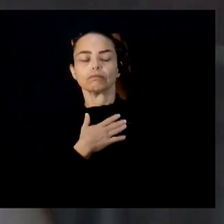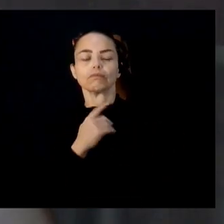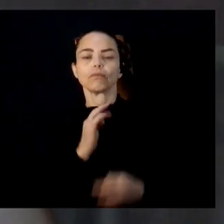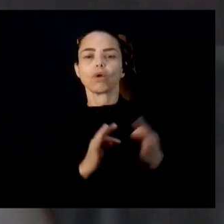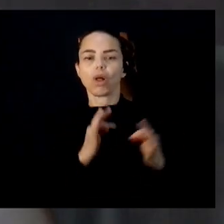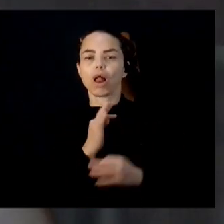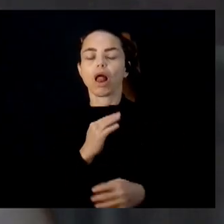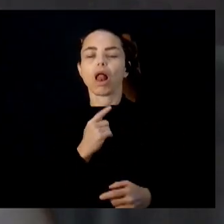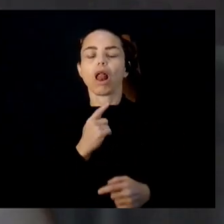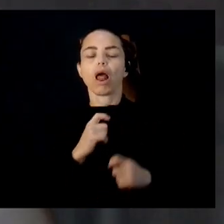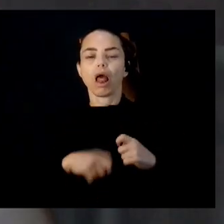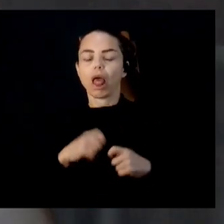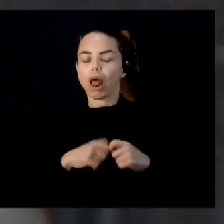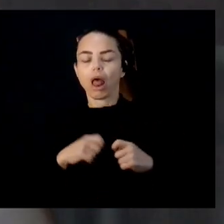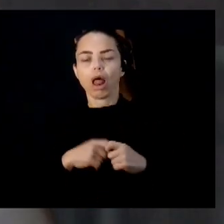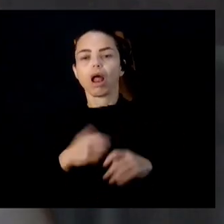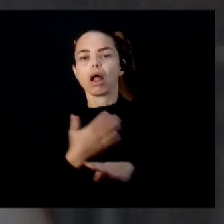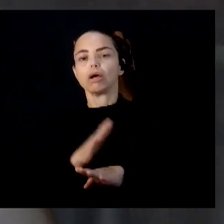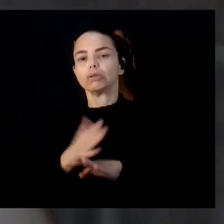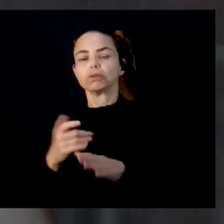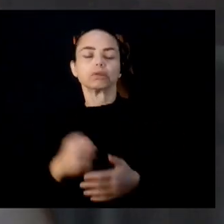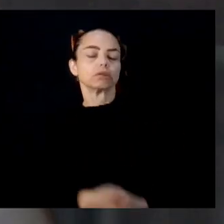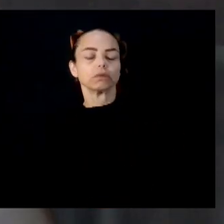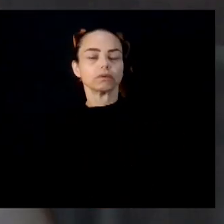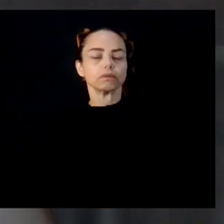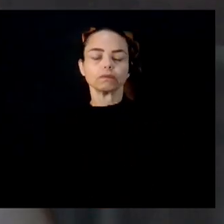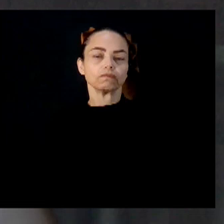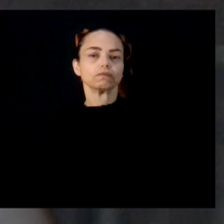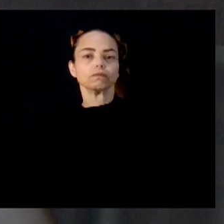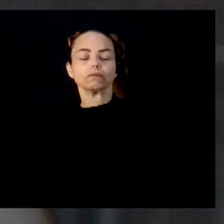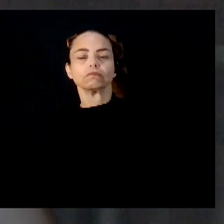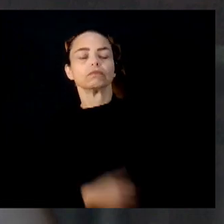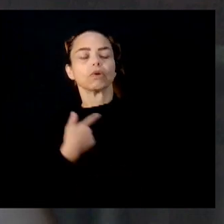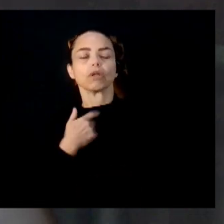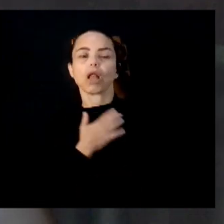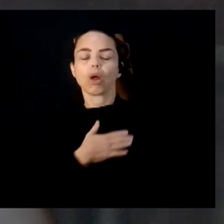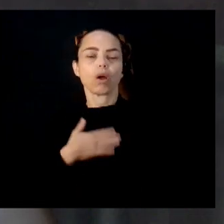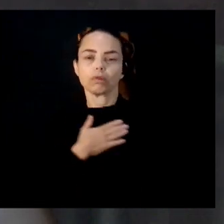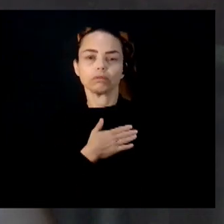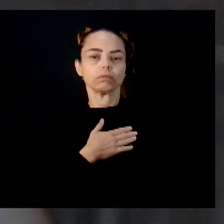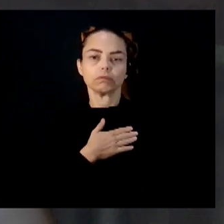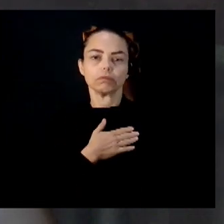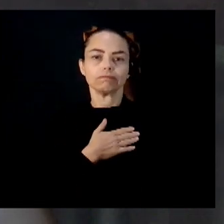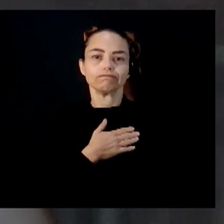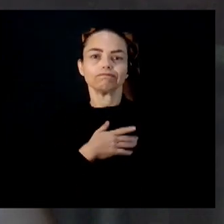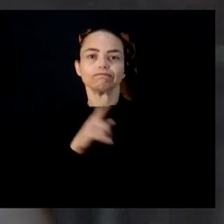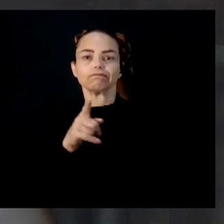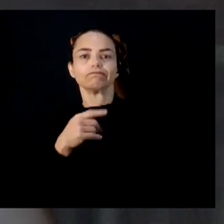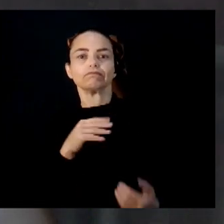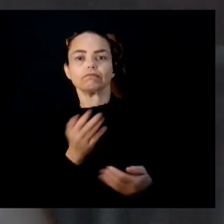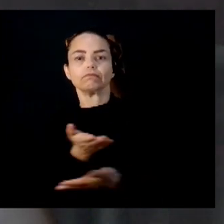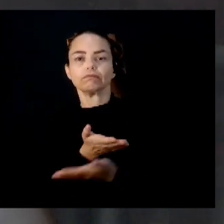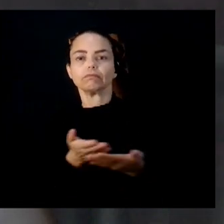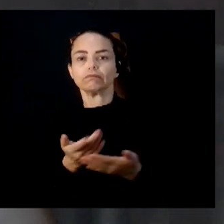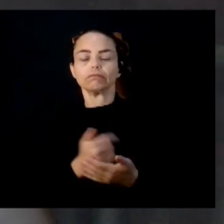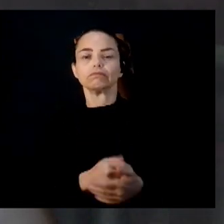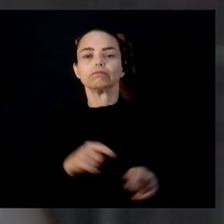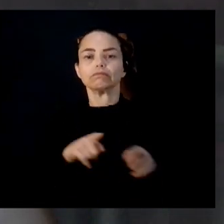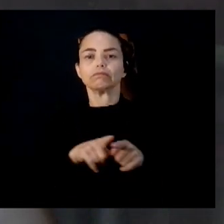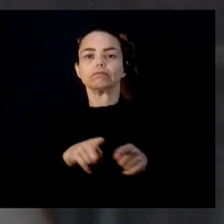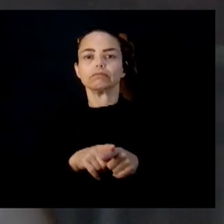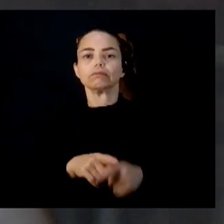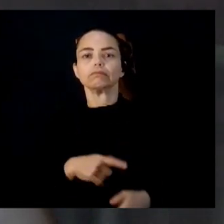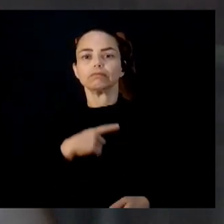de uma atividade, cuidar fazer um hobby, alguma coisa que não necessariamente a outra pessoa também compartilha. Da mesma forma que é válido terem